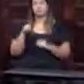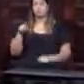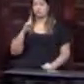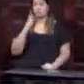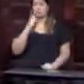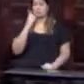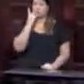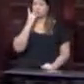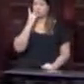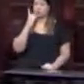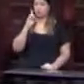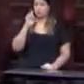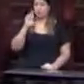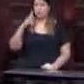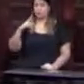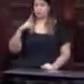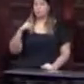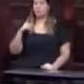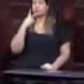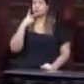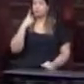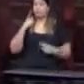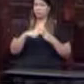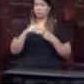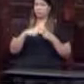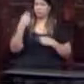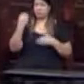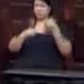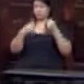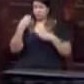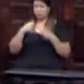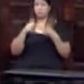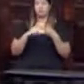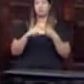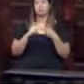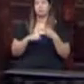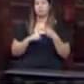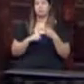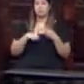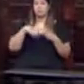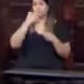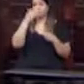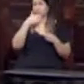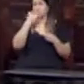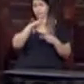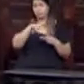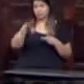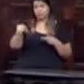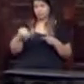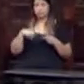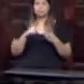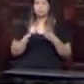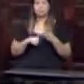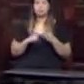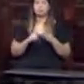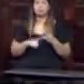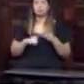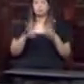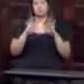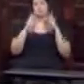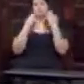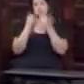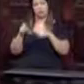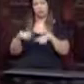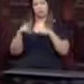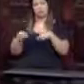referiu ao setor lácteo, ao setor hortifruti, ao setor da agricultura familiar.